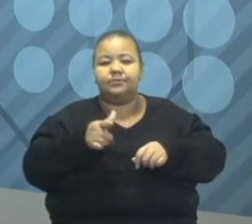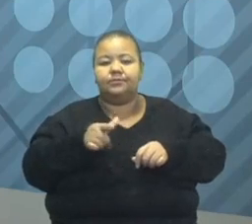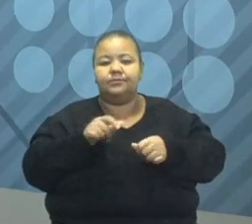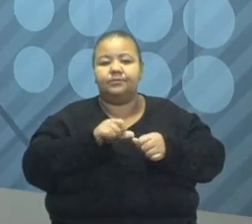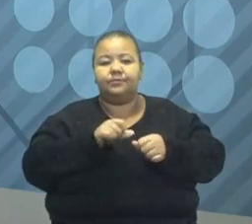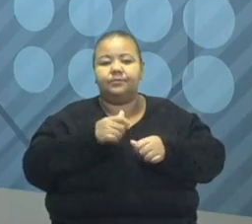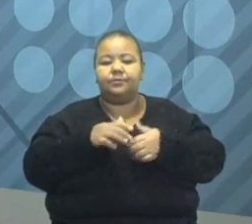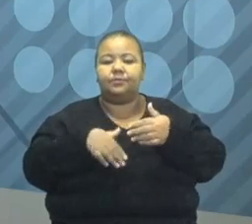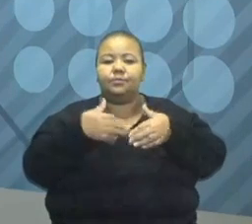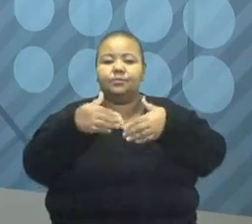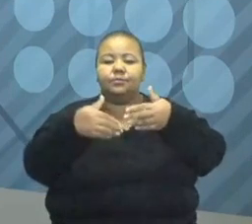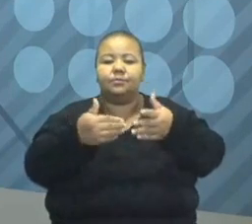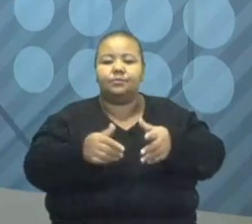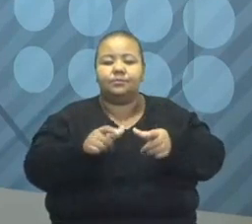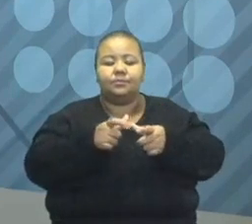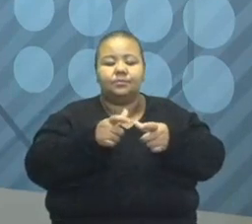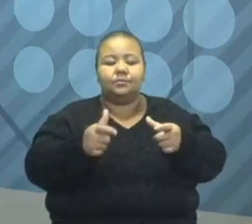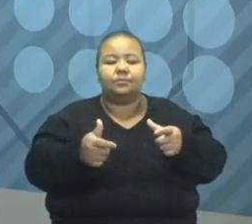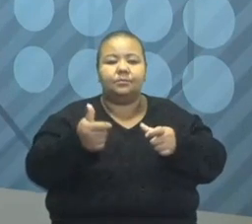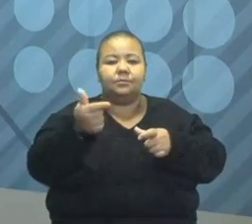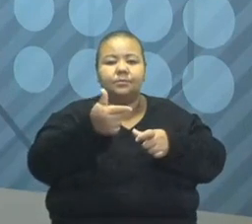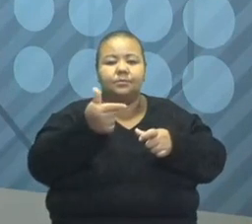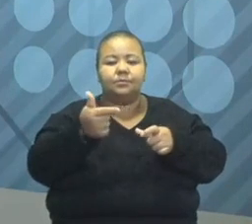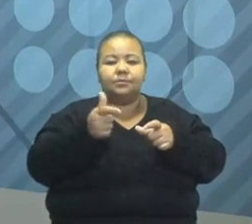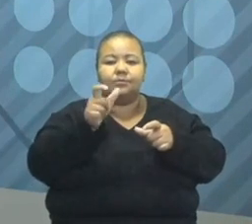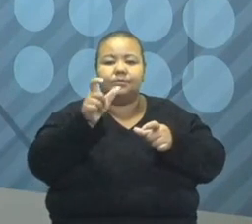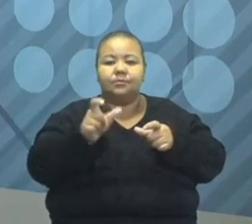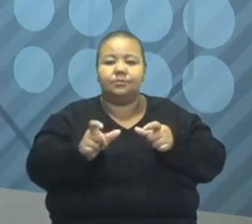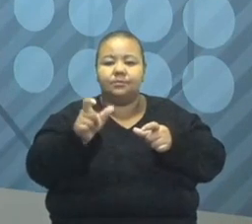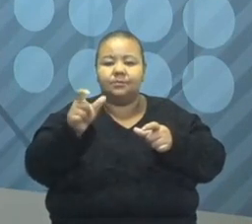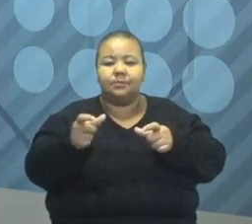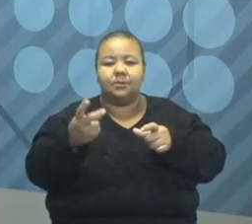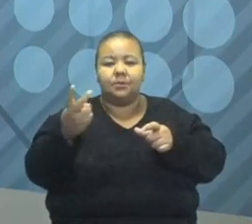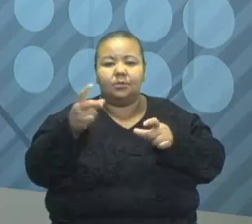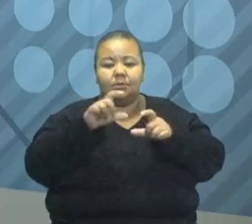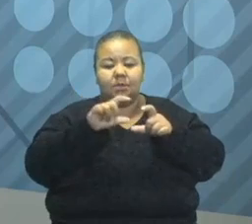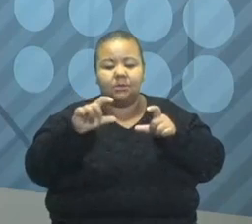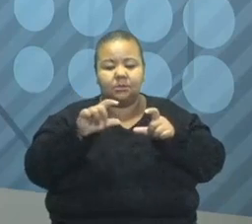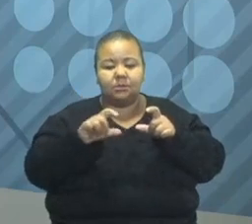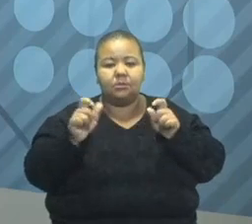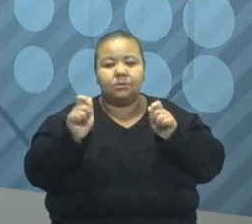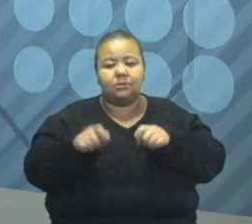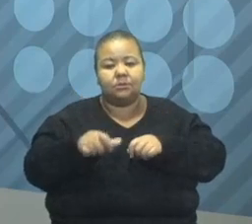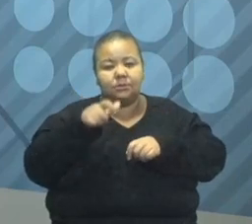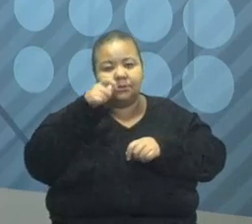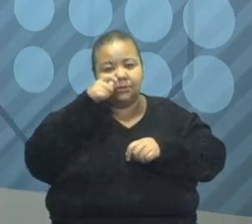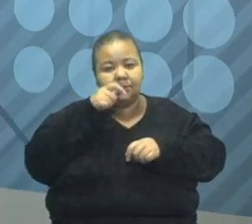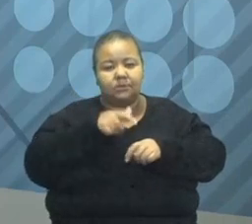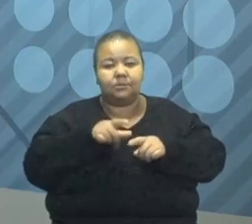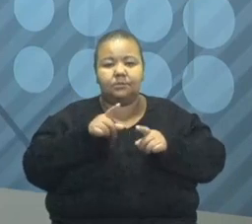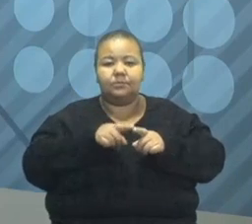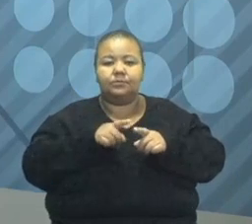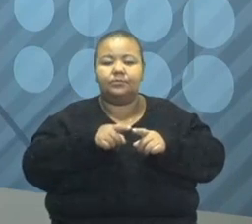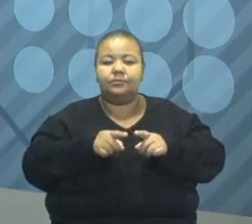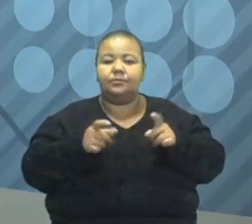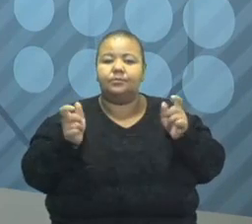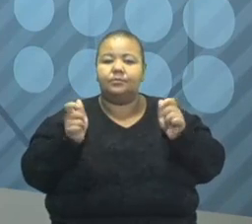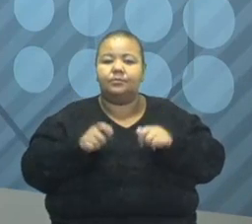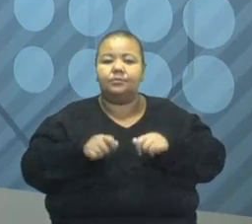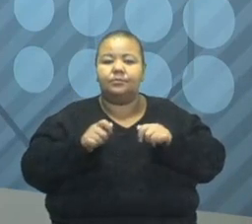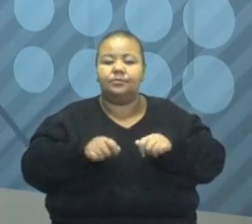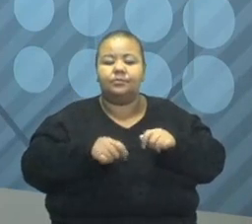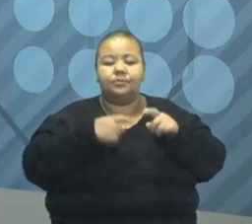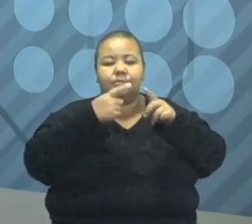esse procedimento de ampliar duas linhas ou duas colunas, certo? Então, você pode verificar isso também, essa possibilidade